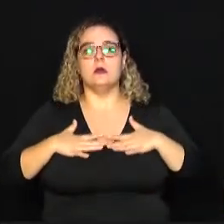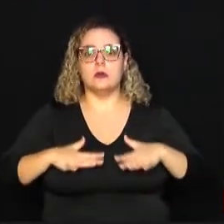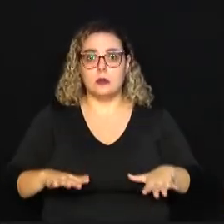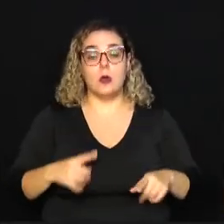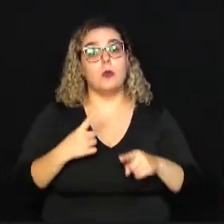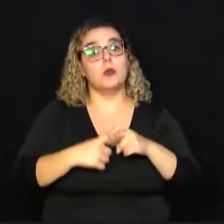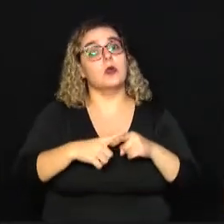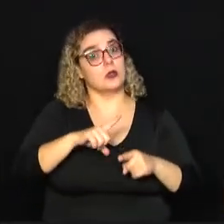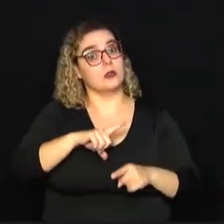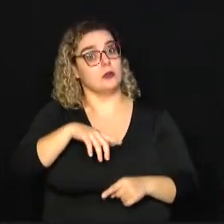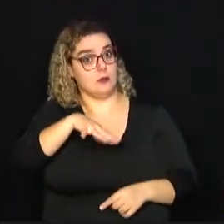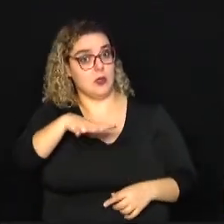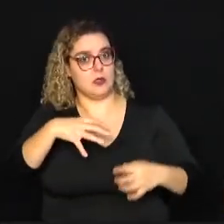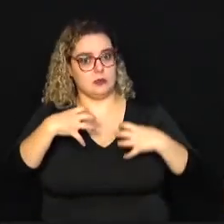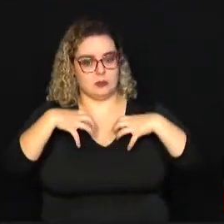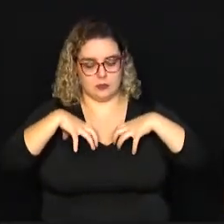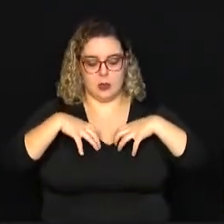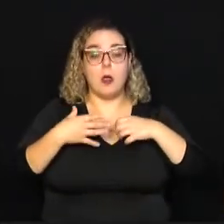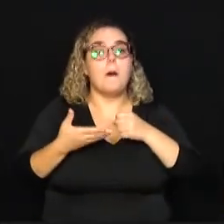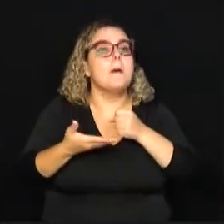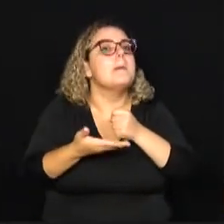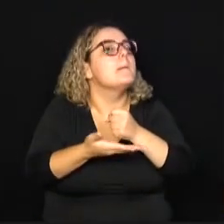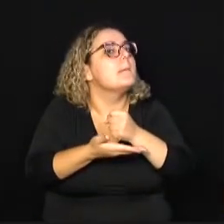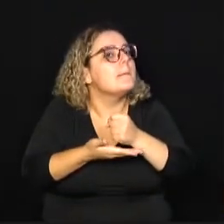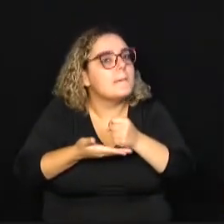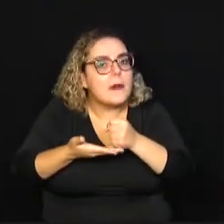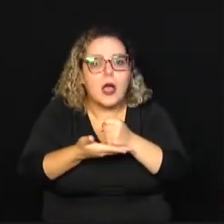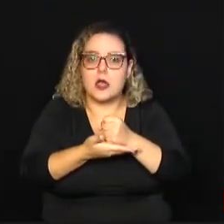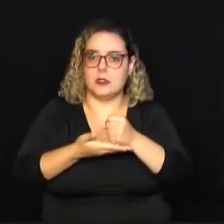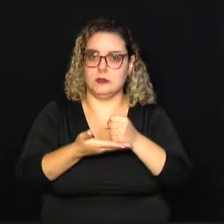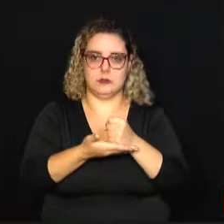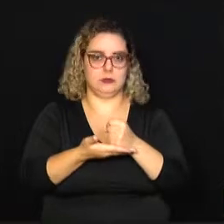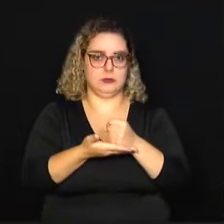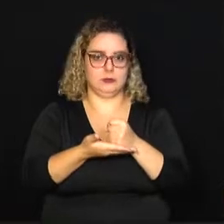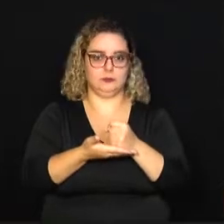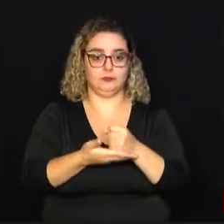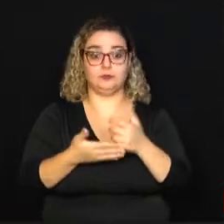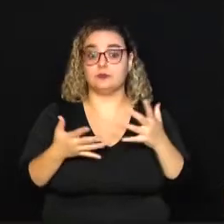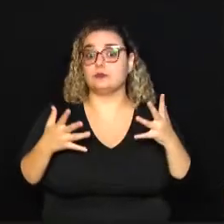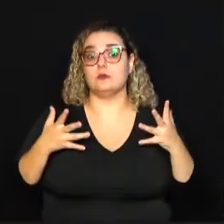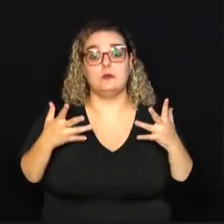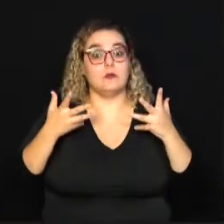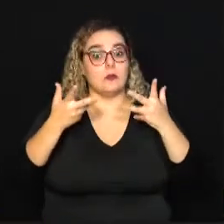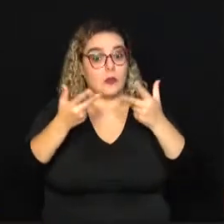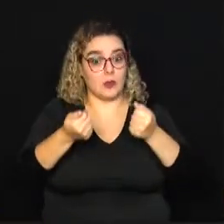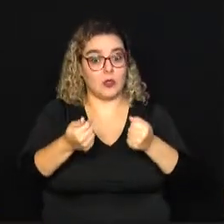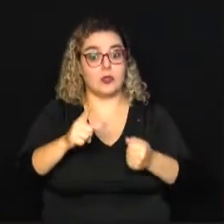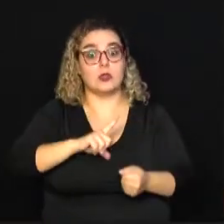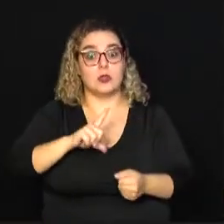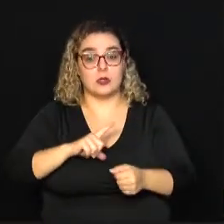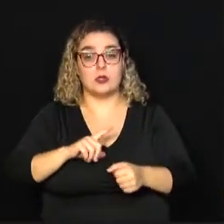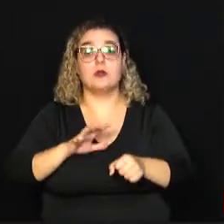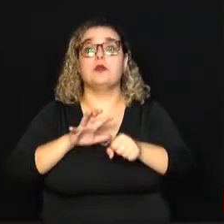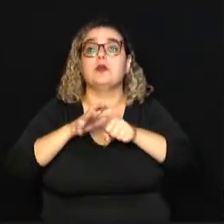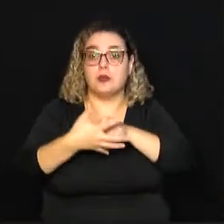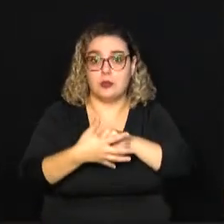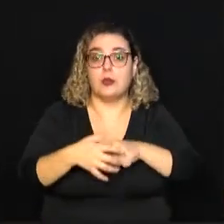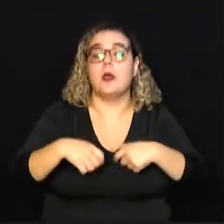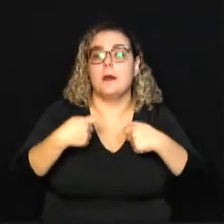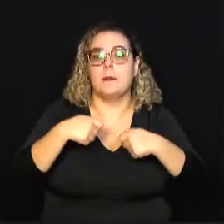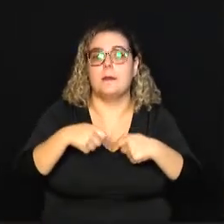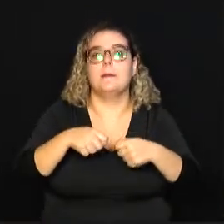mais oxigênio dentro do pulmão, uma coisa básica, portanto, né, e que todo mundo que teve Covid e precisou de internação,